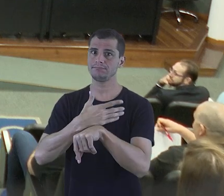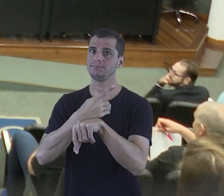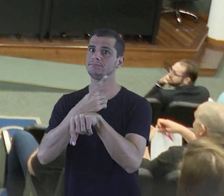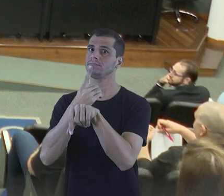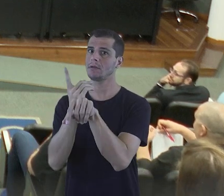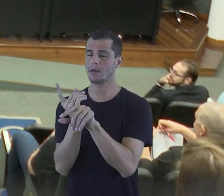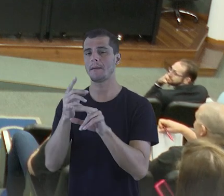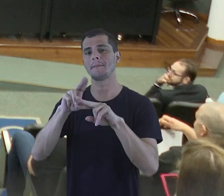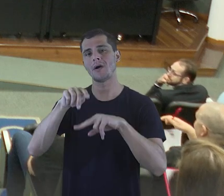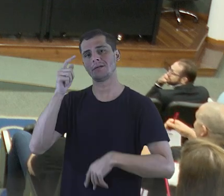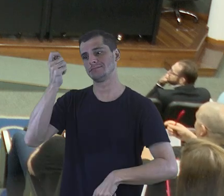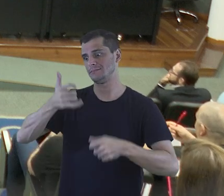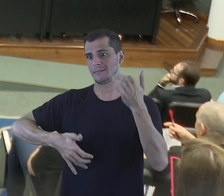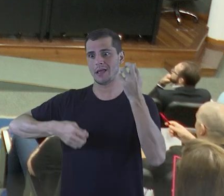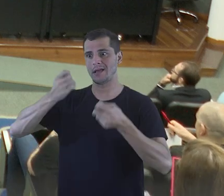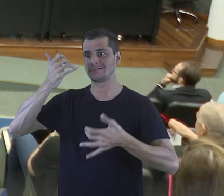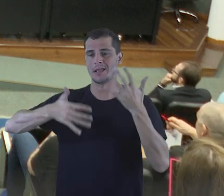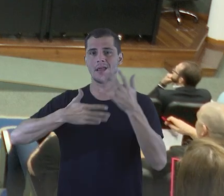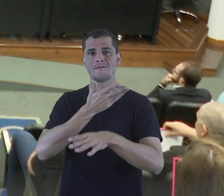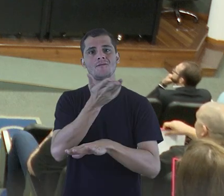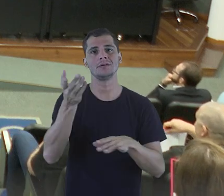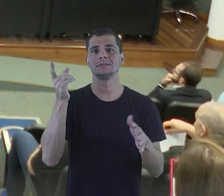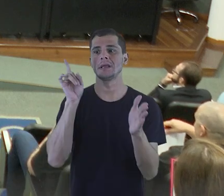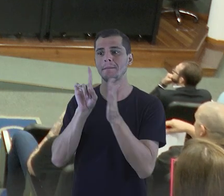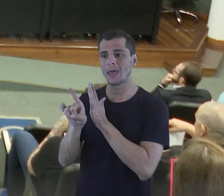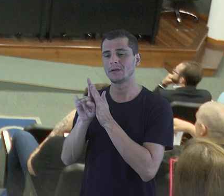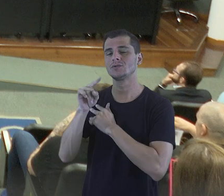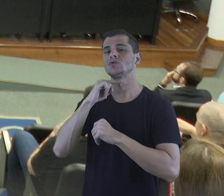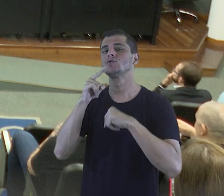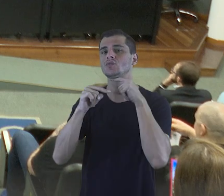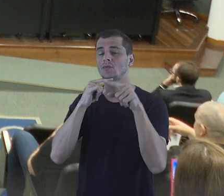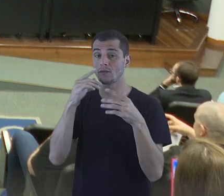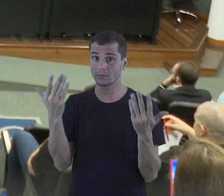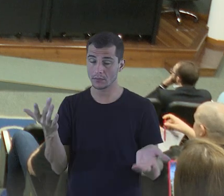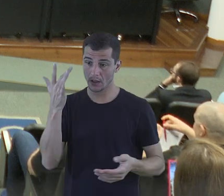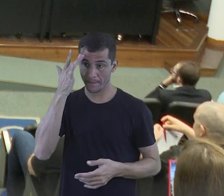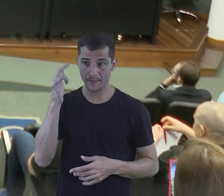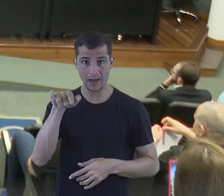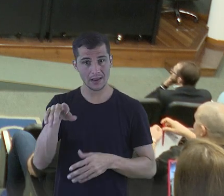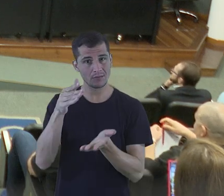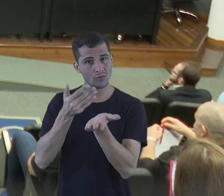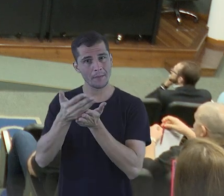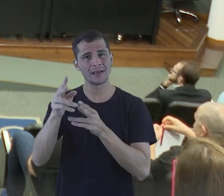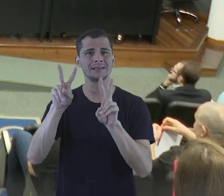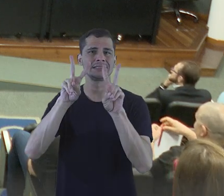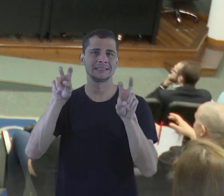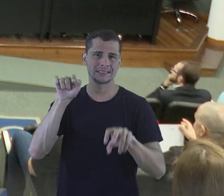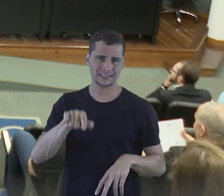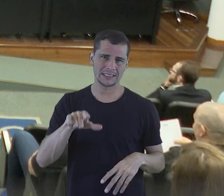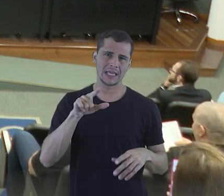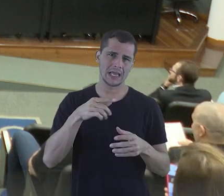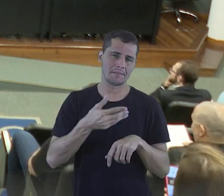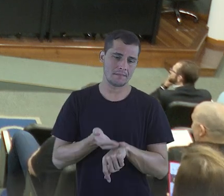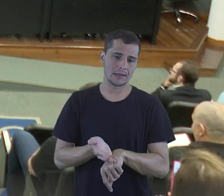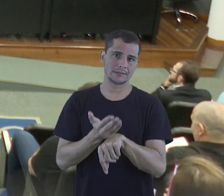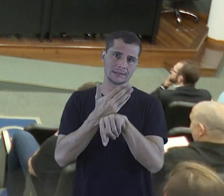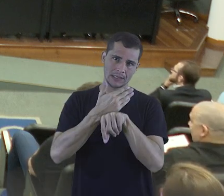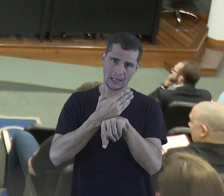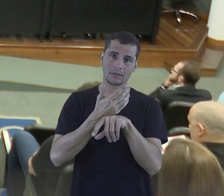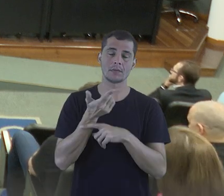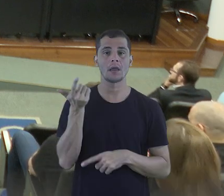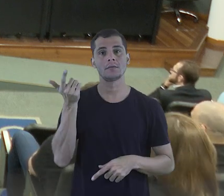meia porque eu falo bastante e vocês vão ter bastante perguntas e bastante dúvidas então amanhã eu começo isso aqui logo cedo